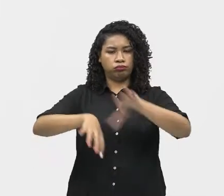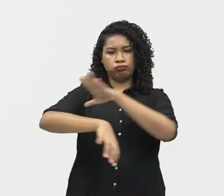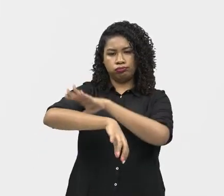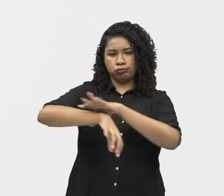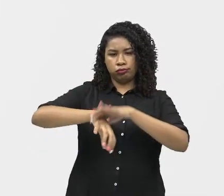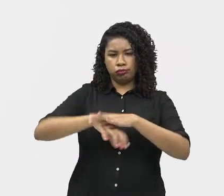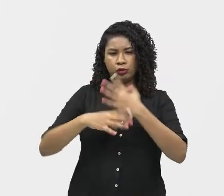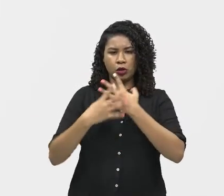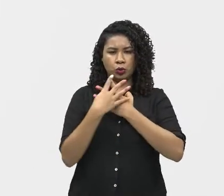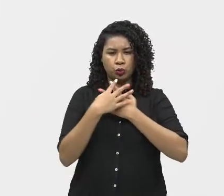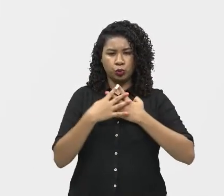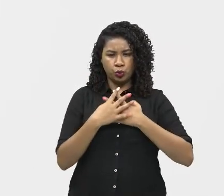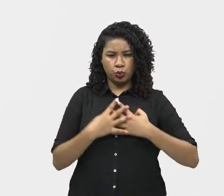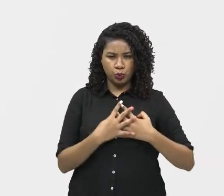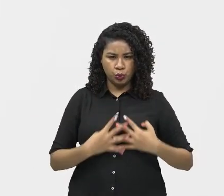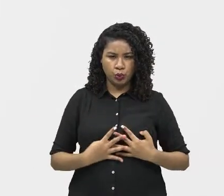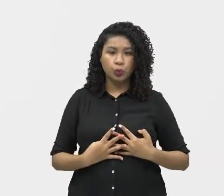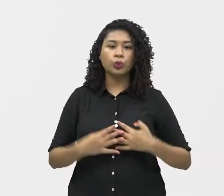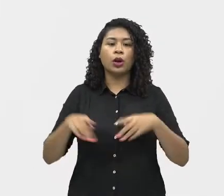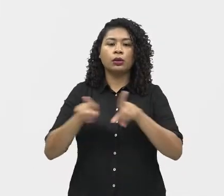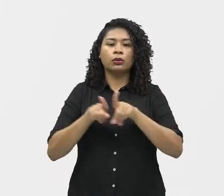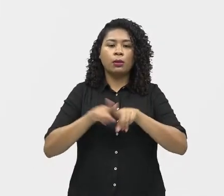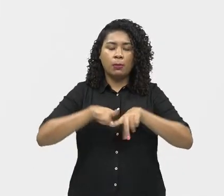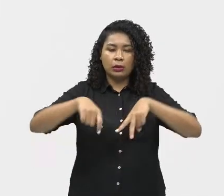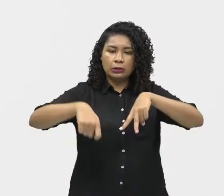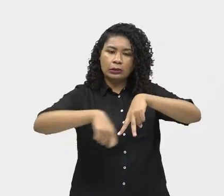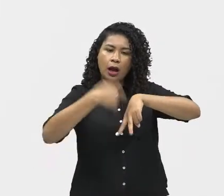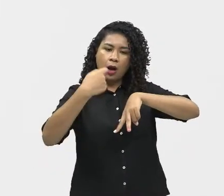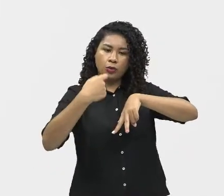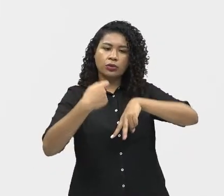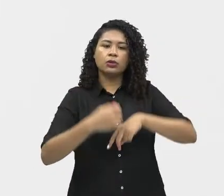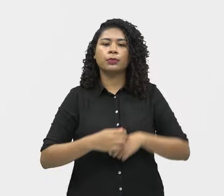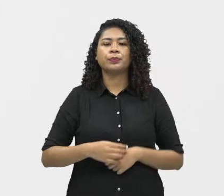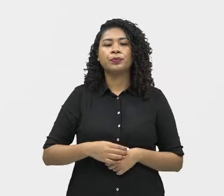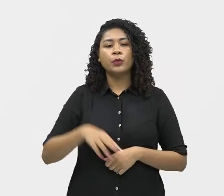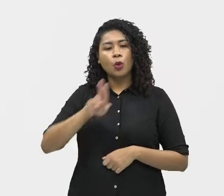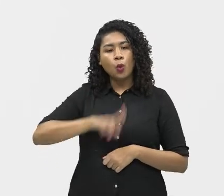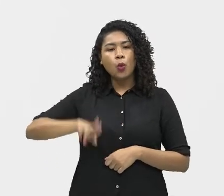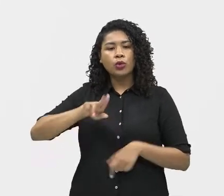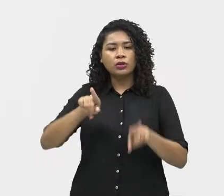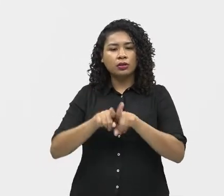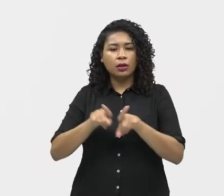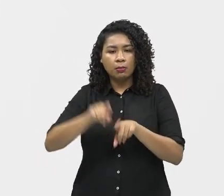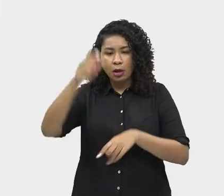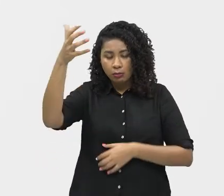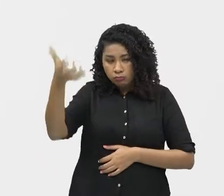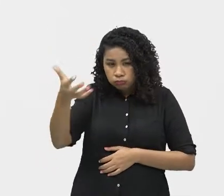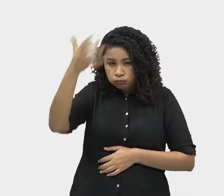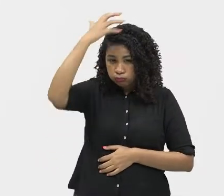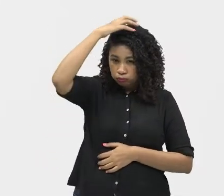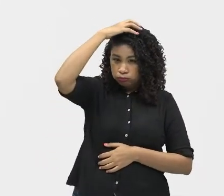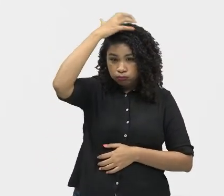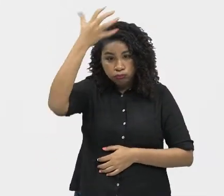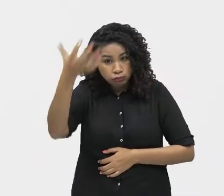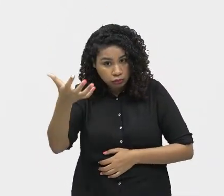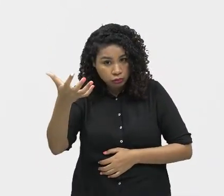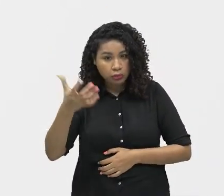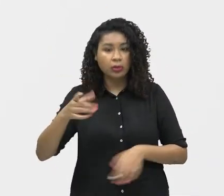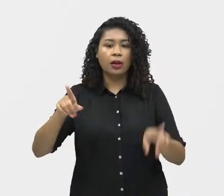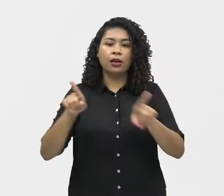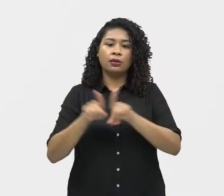comprida e calças jeans. Usam botas, chapéu de aba larga e lenço no pescoço, lembrando